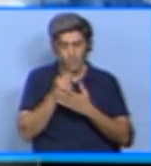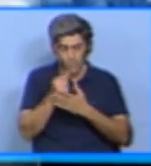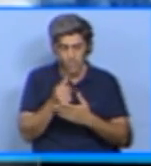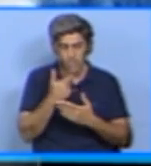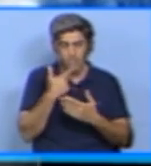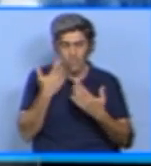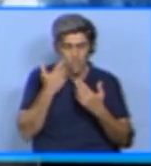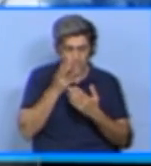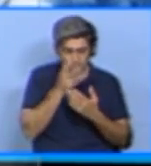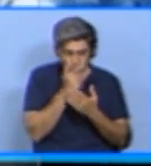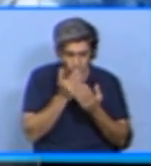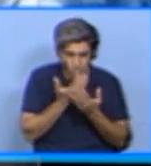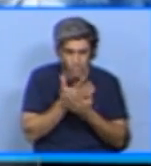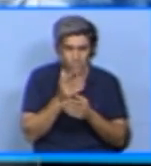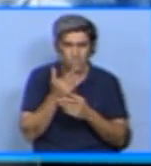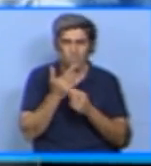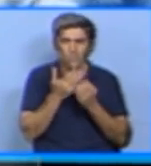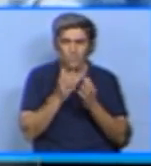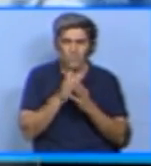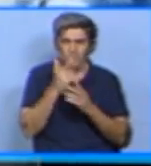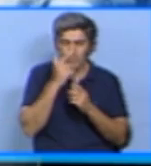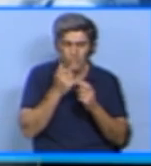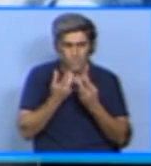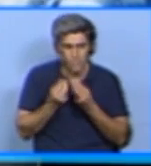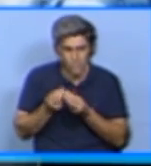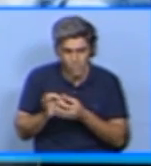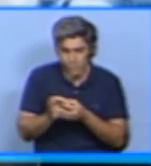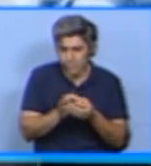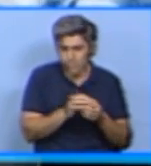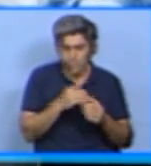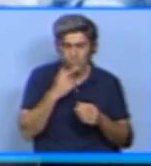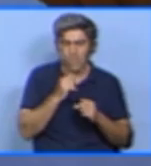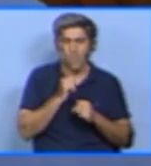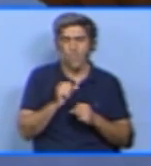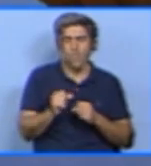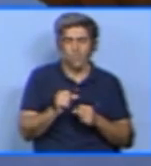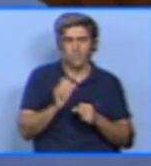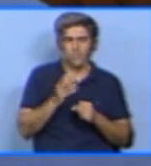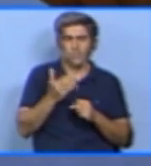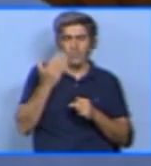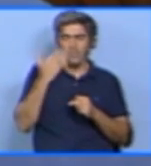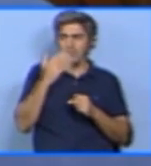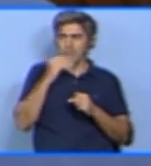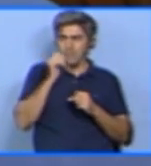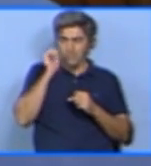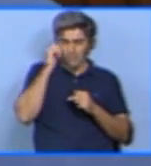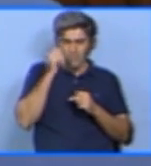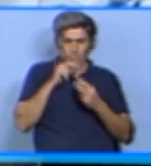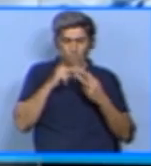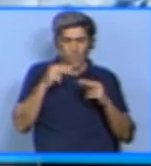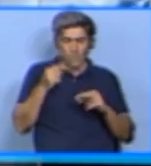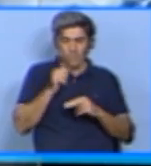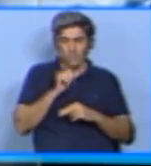calor a esta família e a esta comunhão toda, mas não pode ir contra, nós já, desde perturbarmos o código